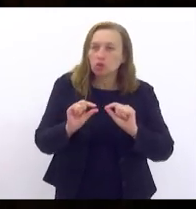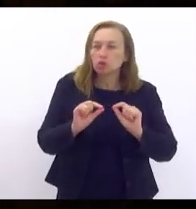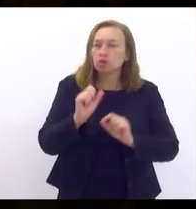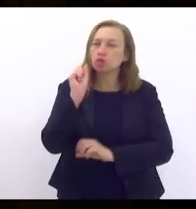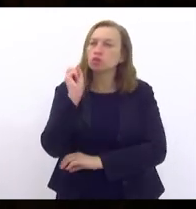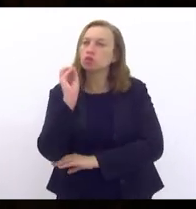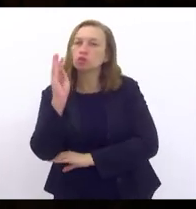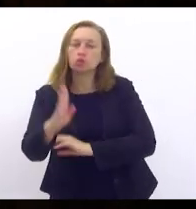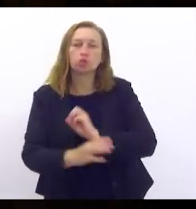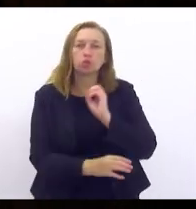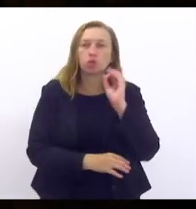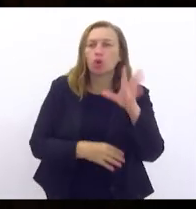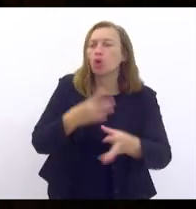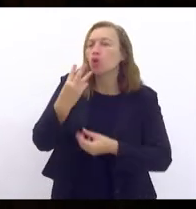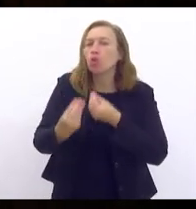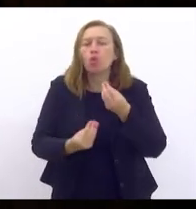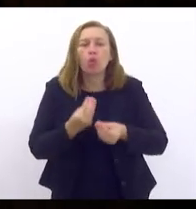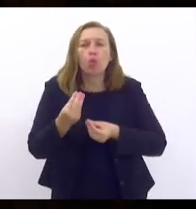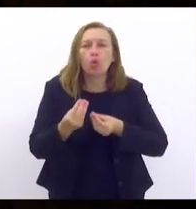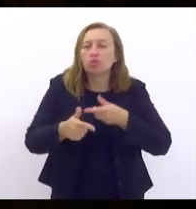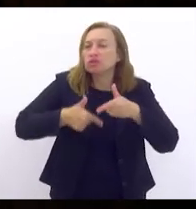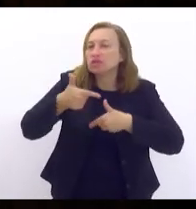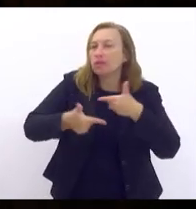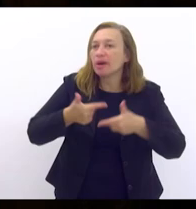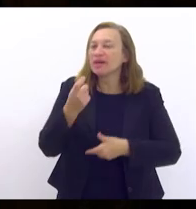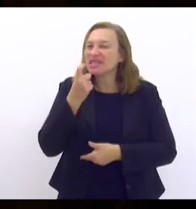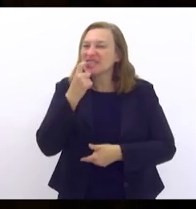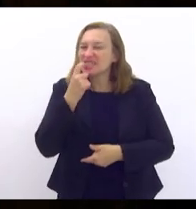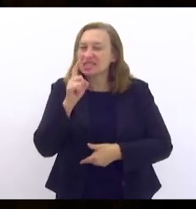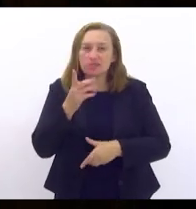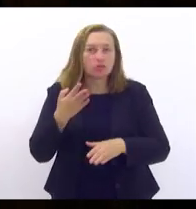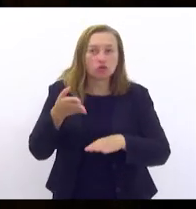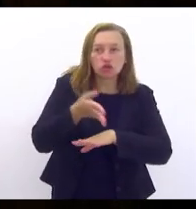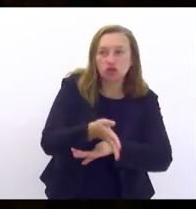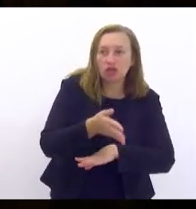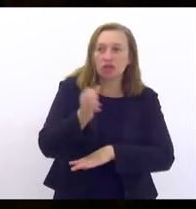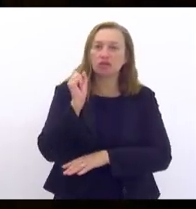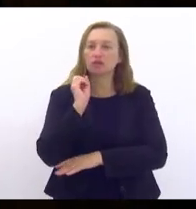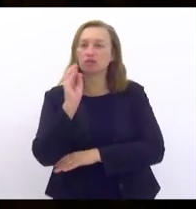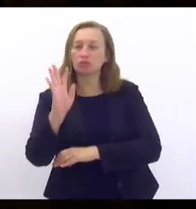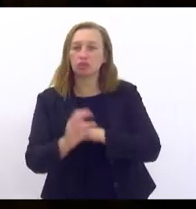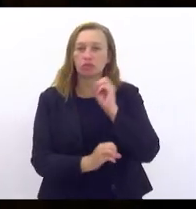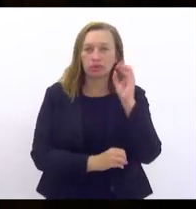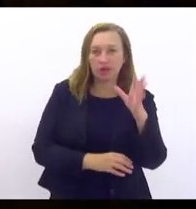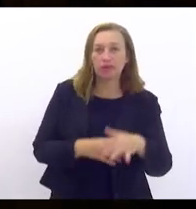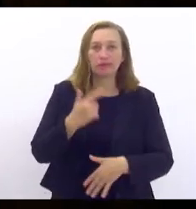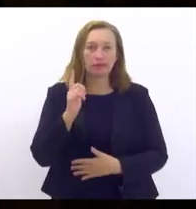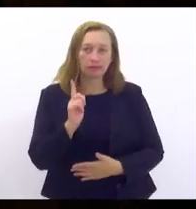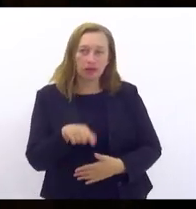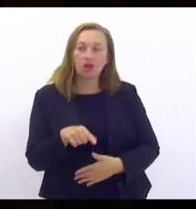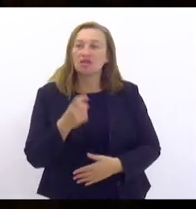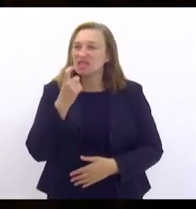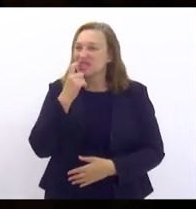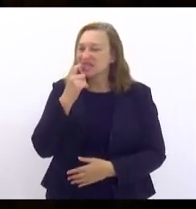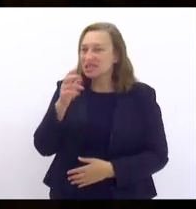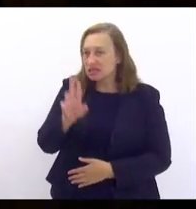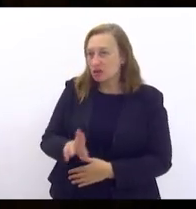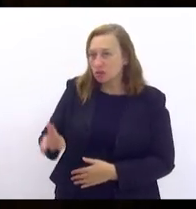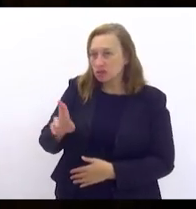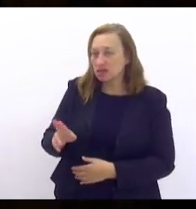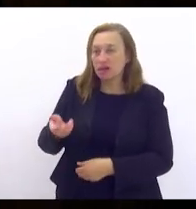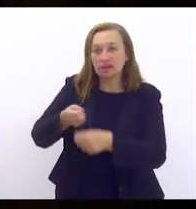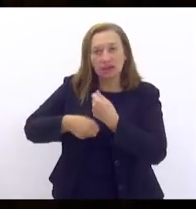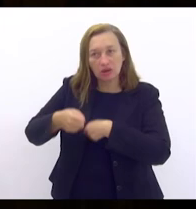de como trabalhar para que esse plástico não chegue no meio ambiente né é o plástico ele é usado na economia